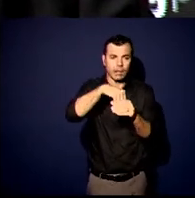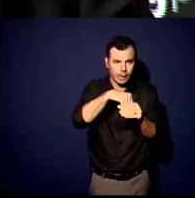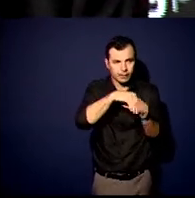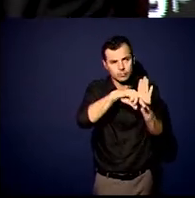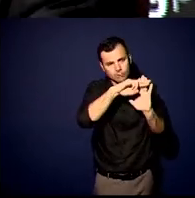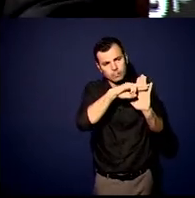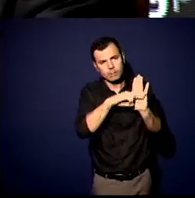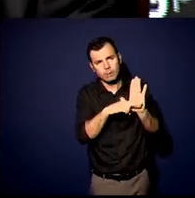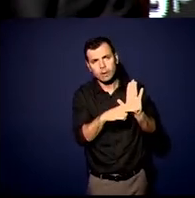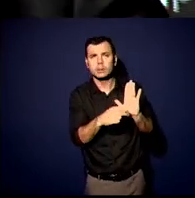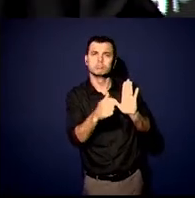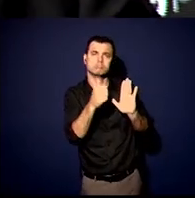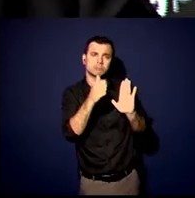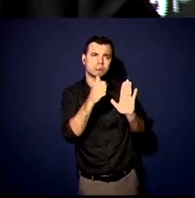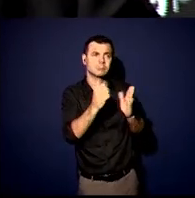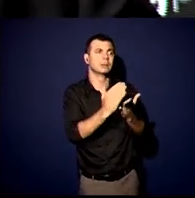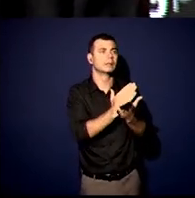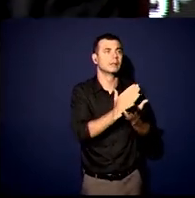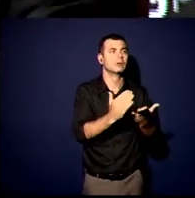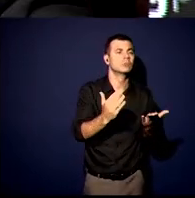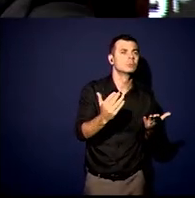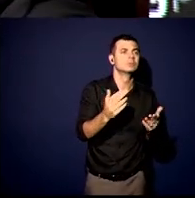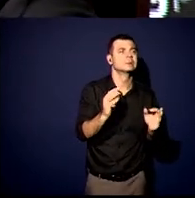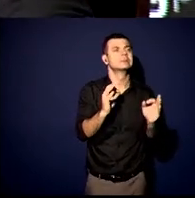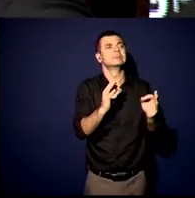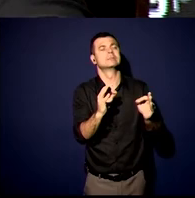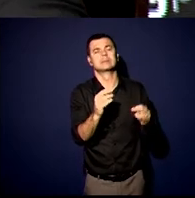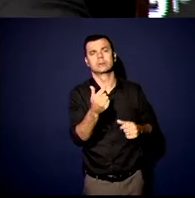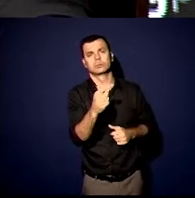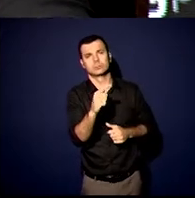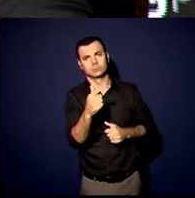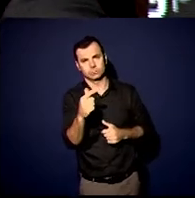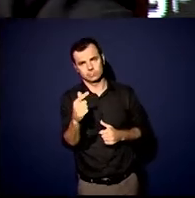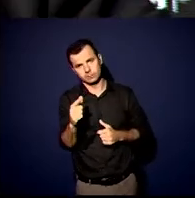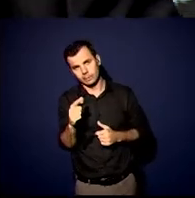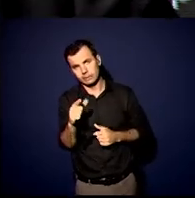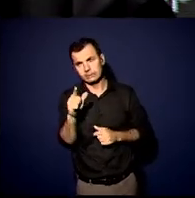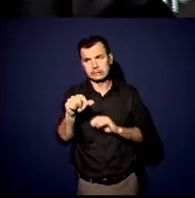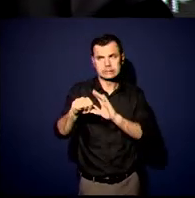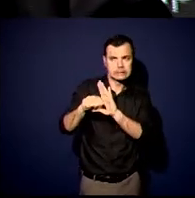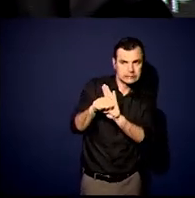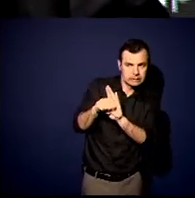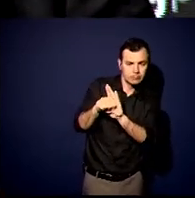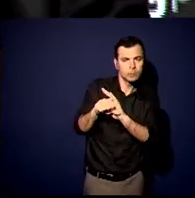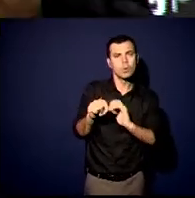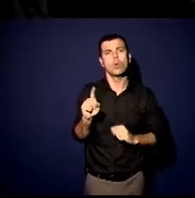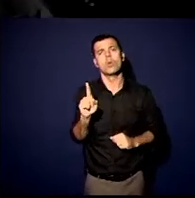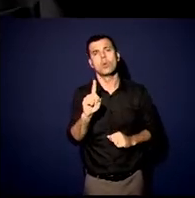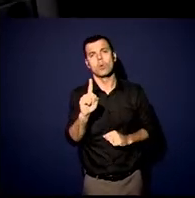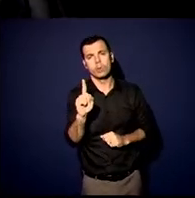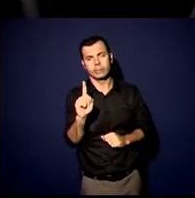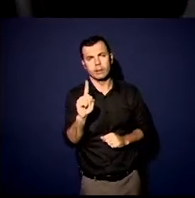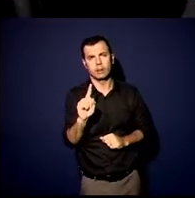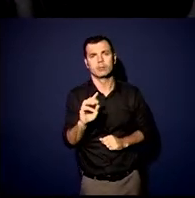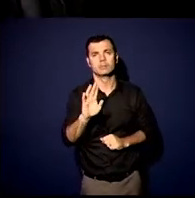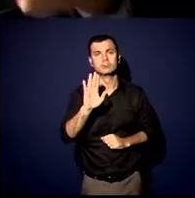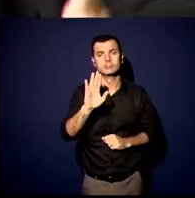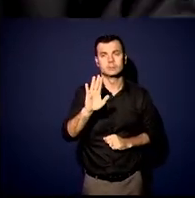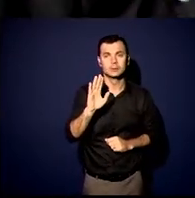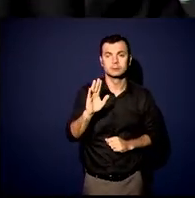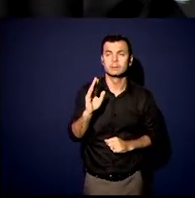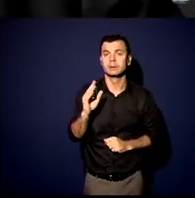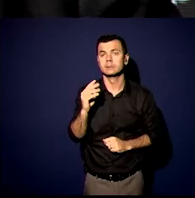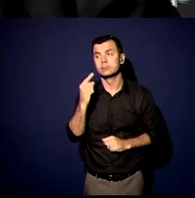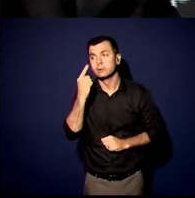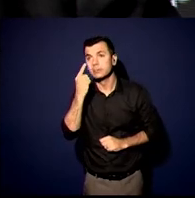em zonas de penumbra em zona de incerteza se aquilo configura ou não crime mas em zonas em que claramente você